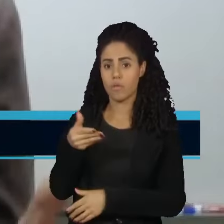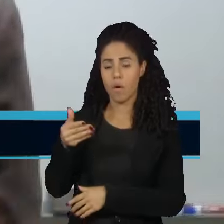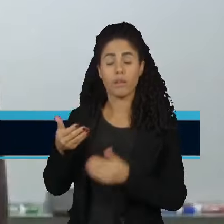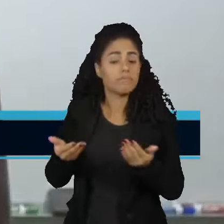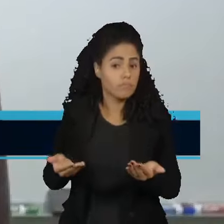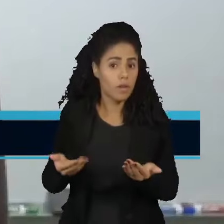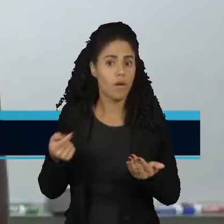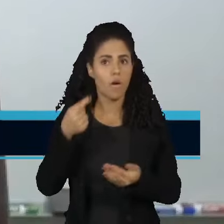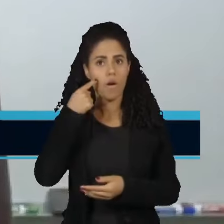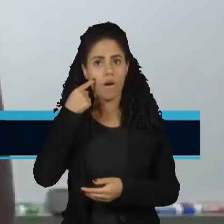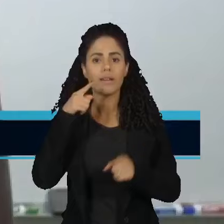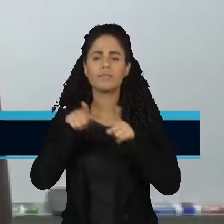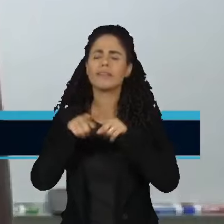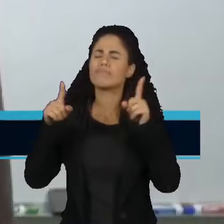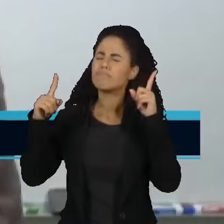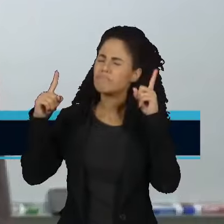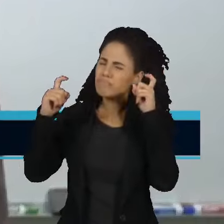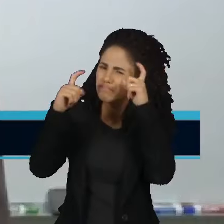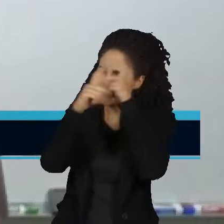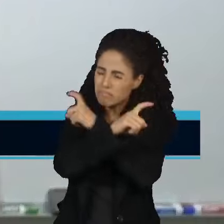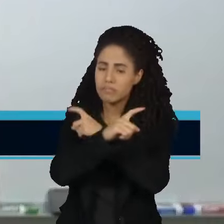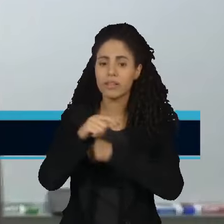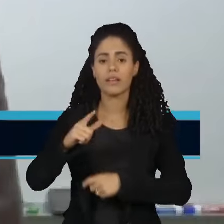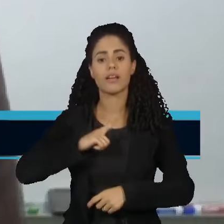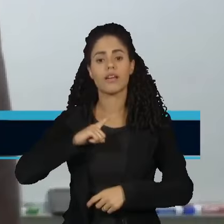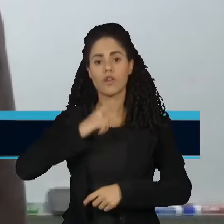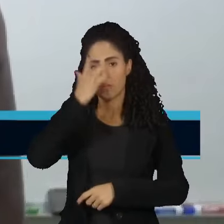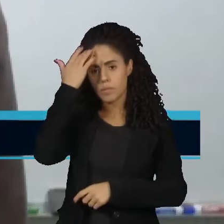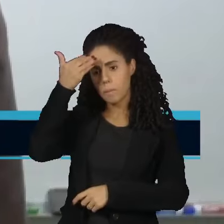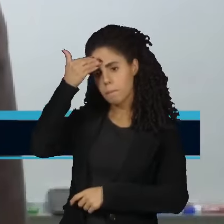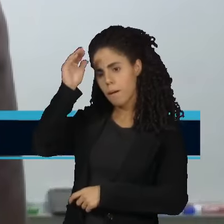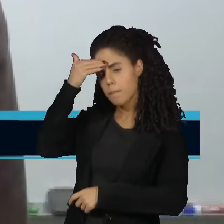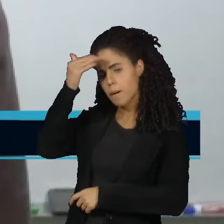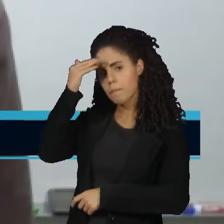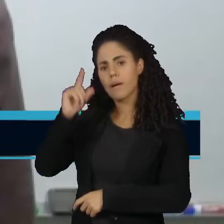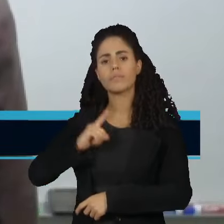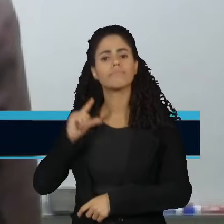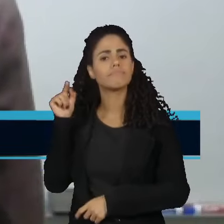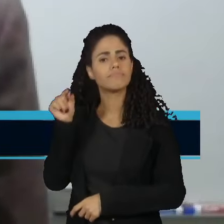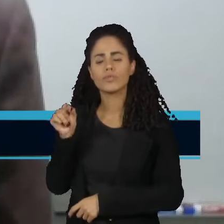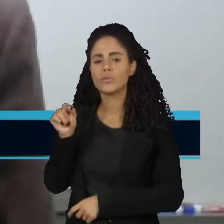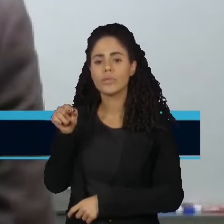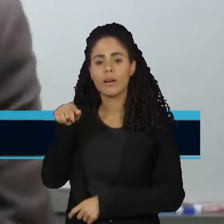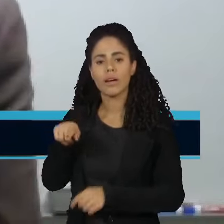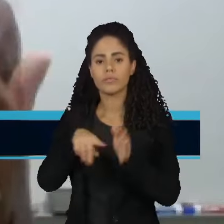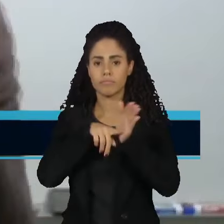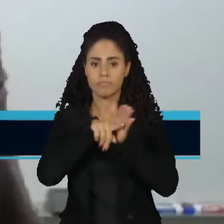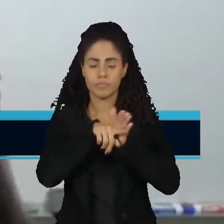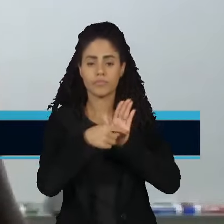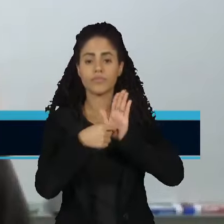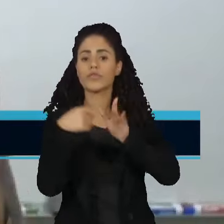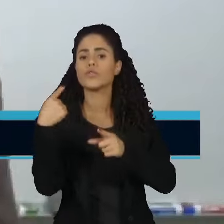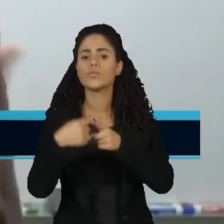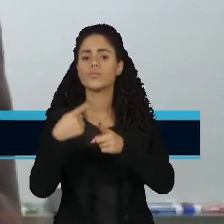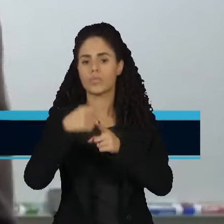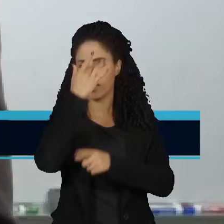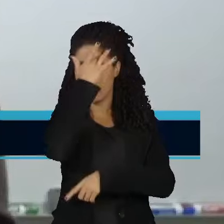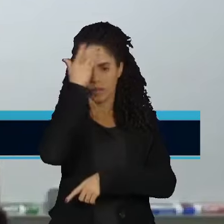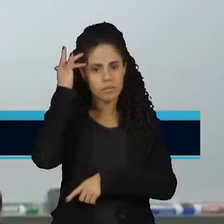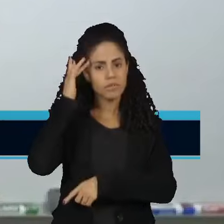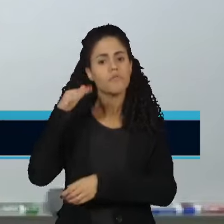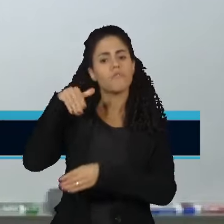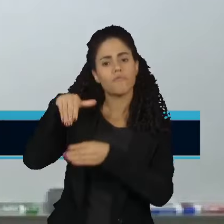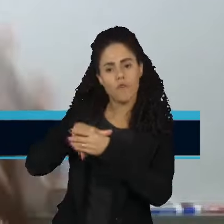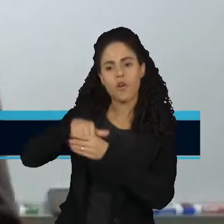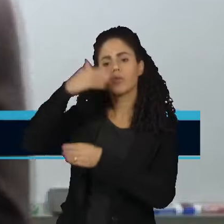foi a primeira razão. Difícil ter o eleitor do Trump responder às pesquisas, porque as pessoas, que normalmente já votam no